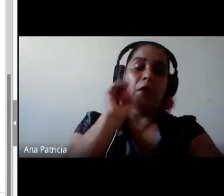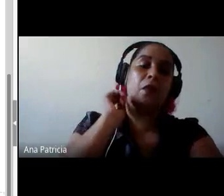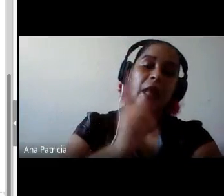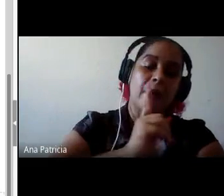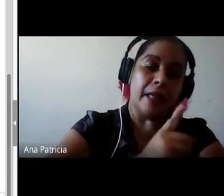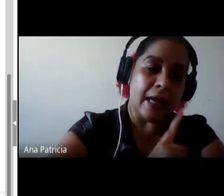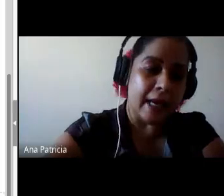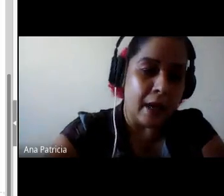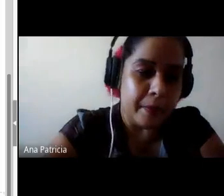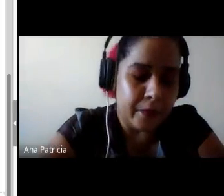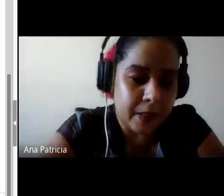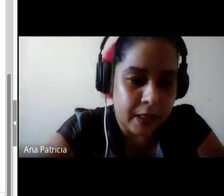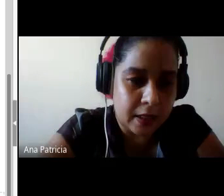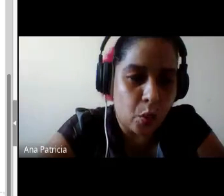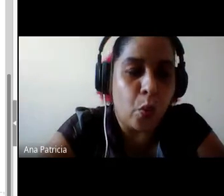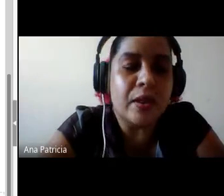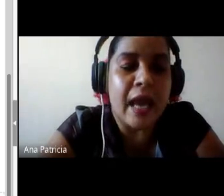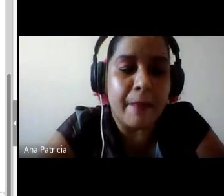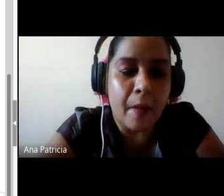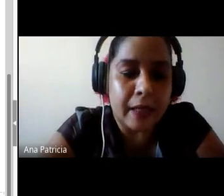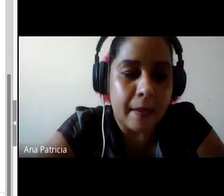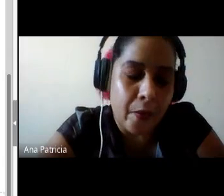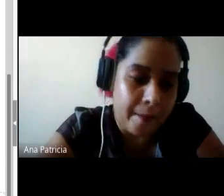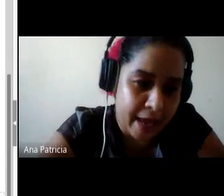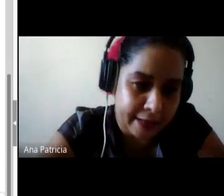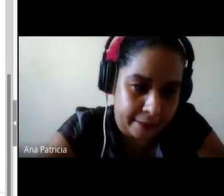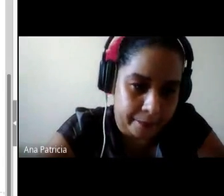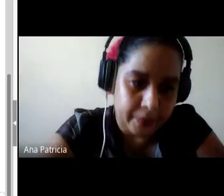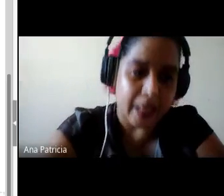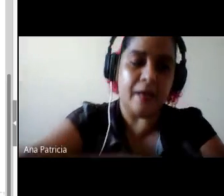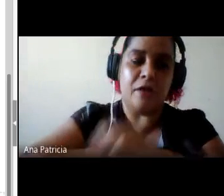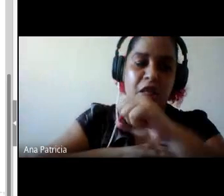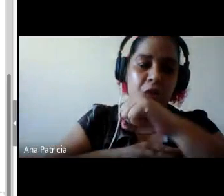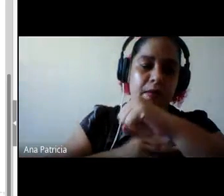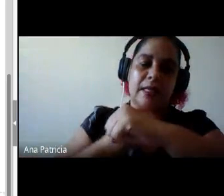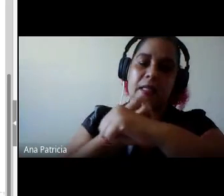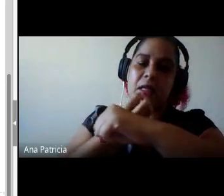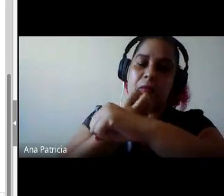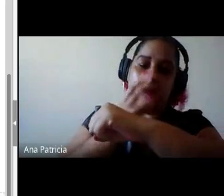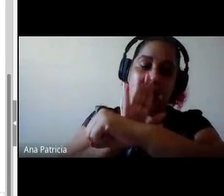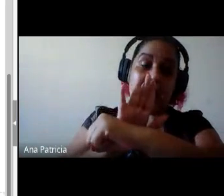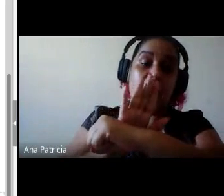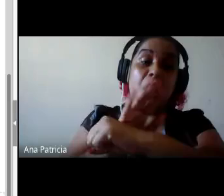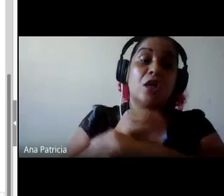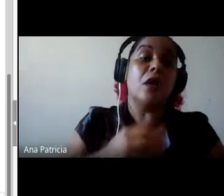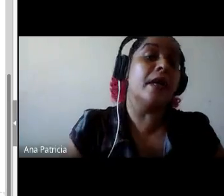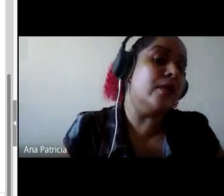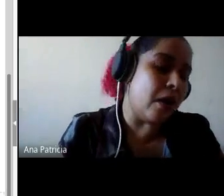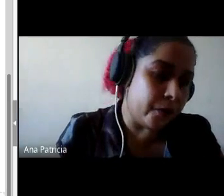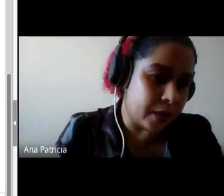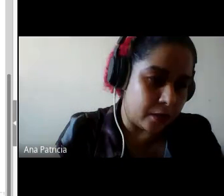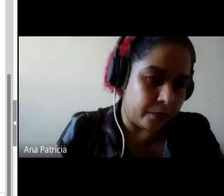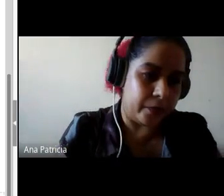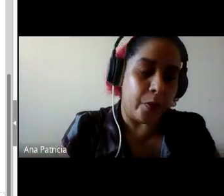tarde. Vou dar uma dica legal para vocês. Usa a palma da mão aberta. Tem gente que usa assim, boa tarde. Só que isso